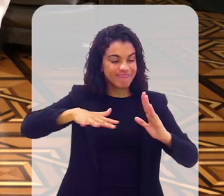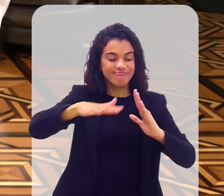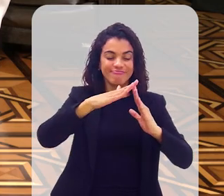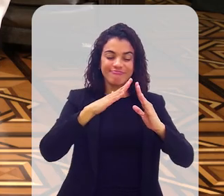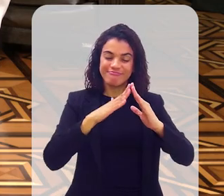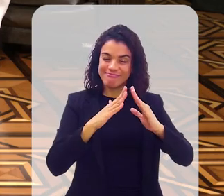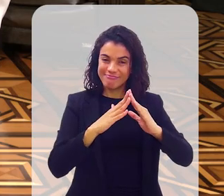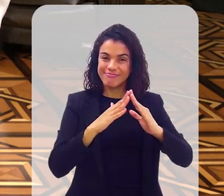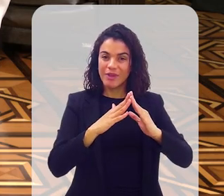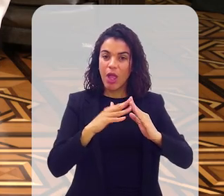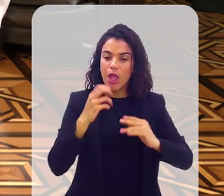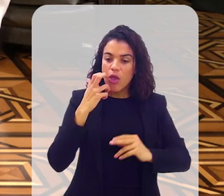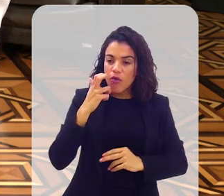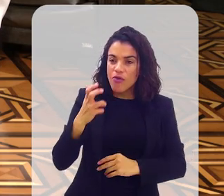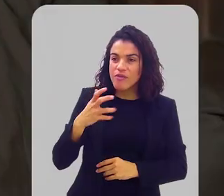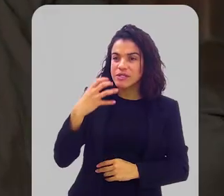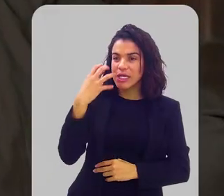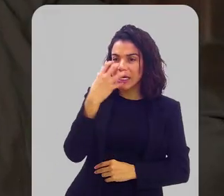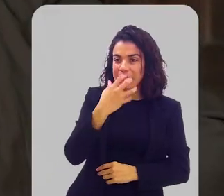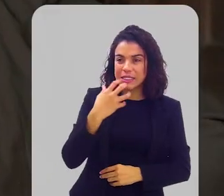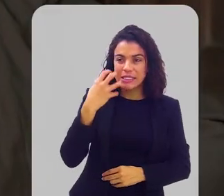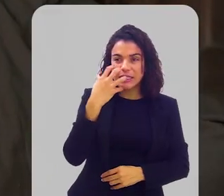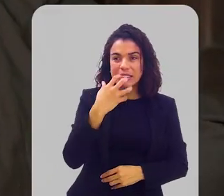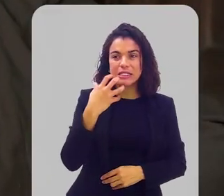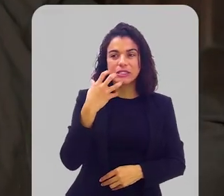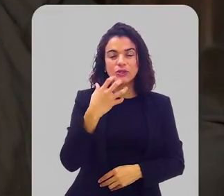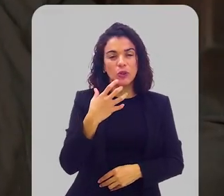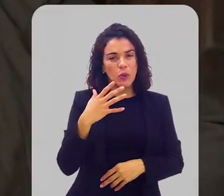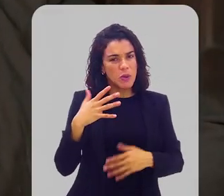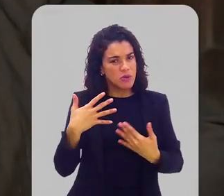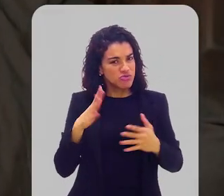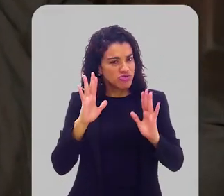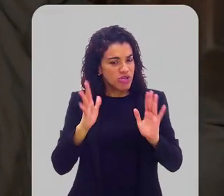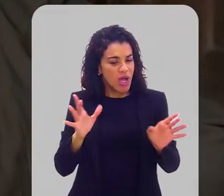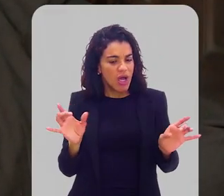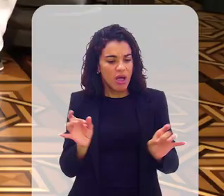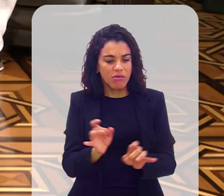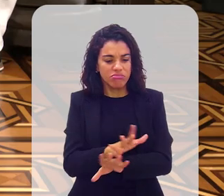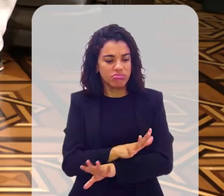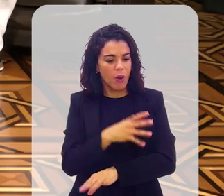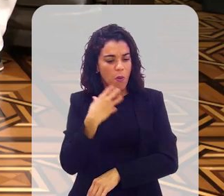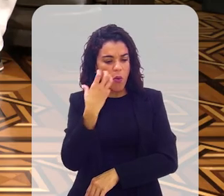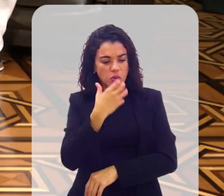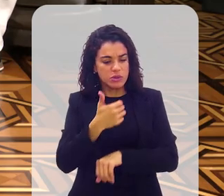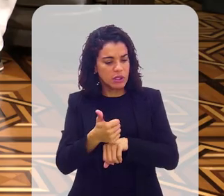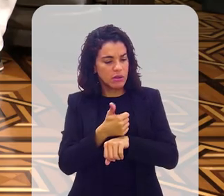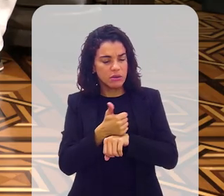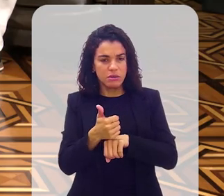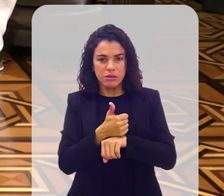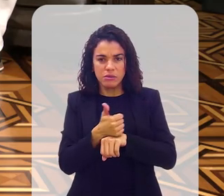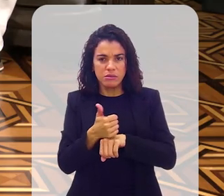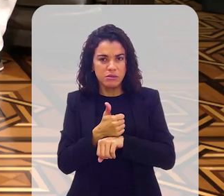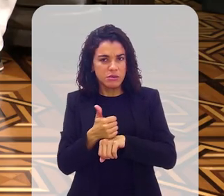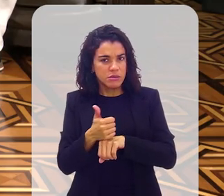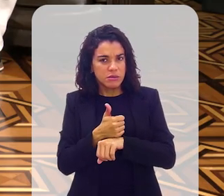estavam próximas a gente. Nossa, quando eu vi você cantando, quando eu vi você ministrando, para mim você já era uma